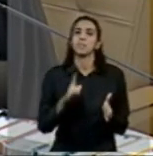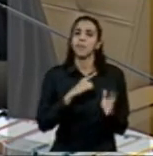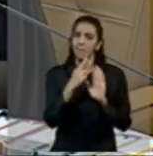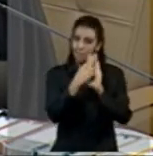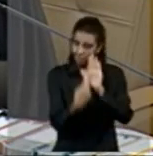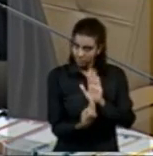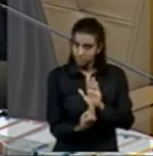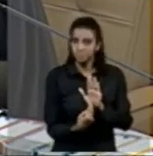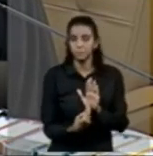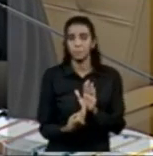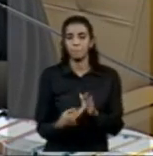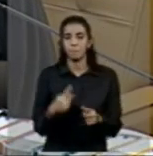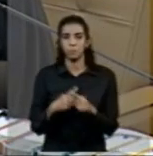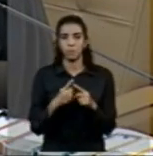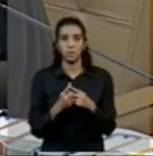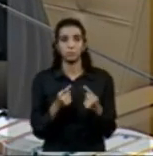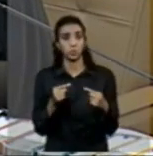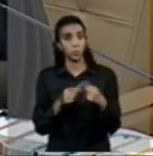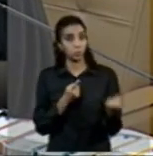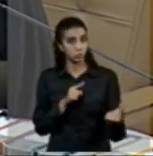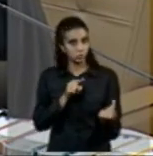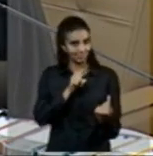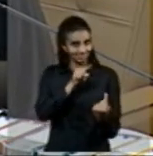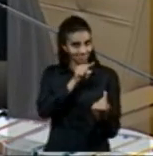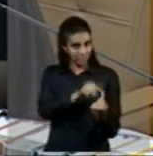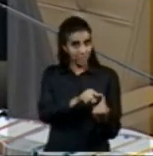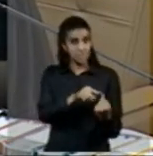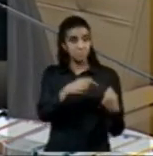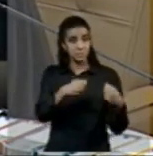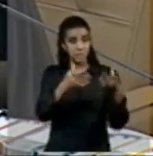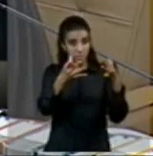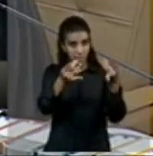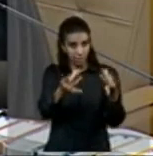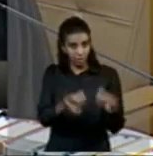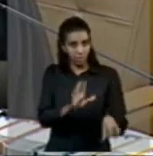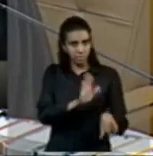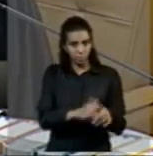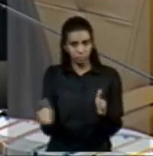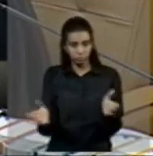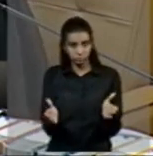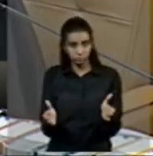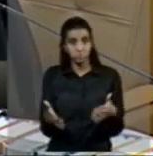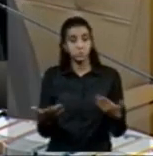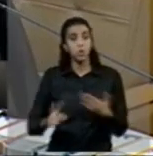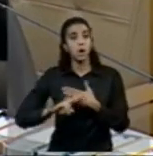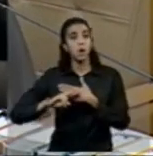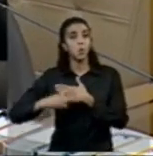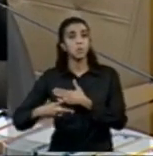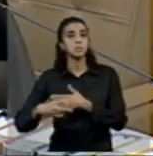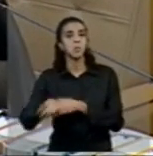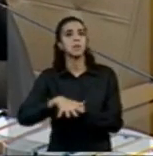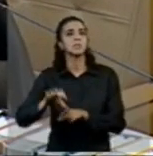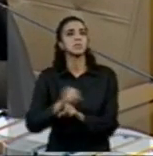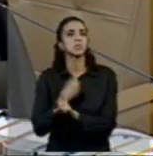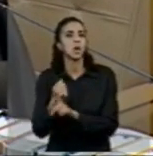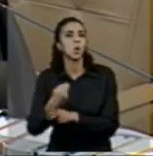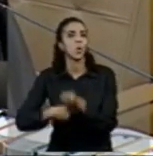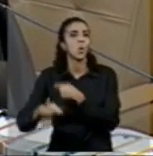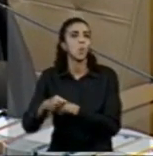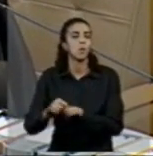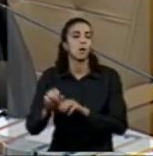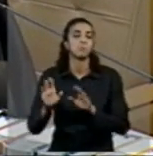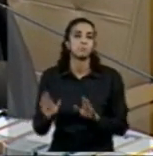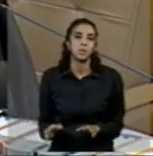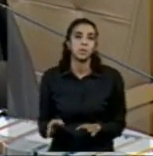em que o objeto do contrato estivesse efetivamente delimitado no tempo, a consequência socioeconômica colhida foi